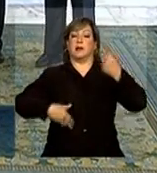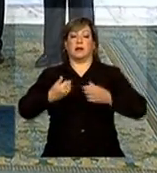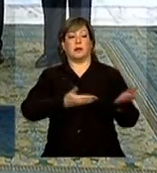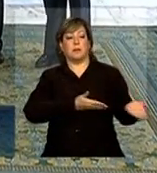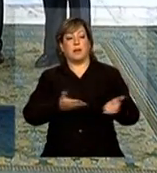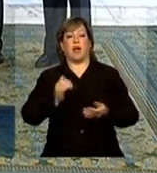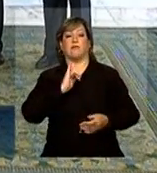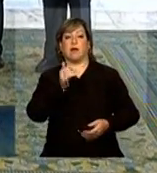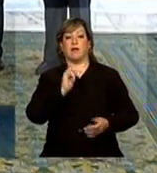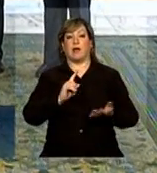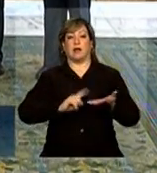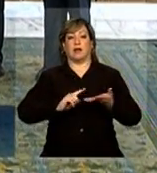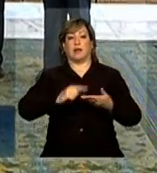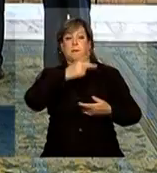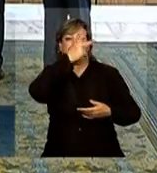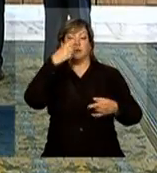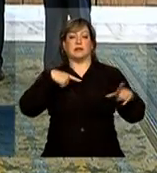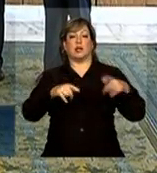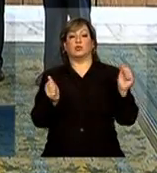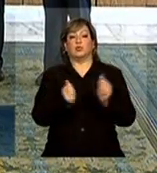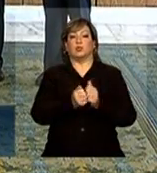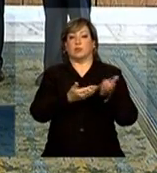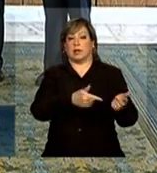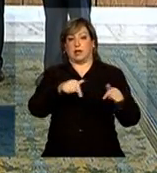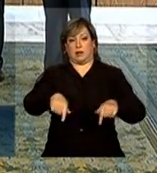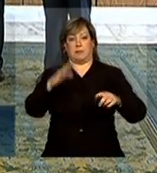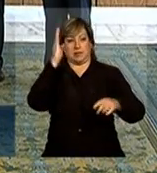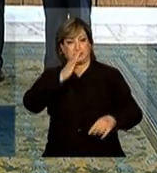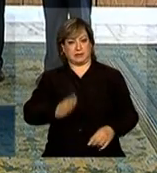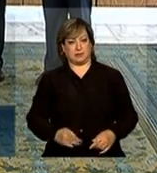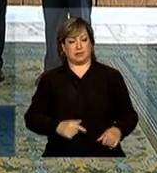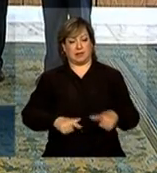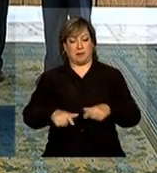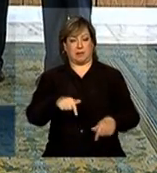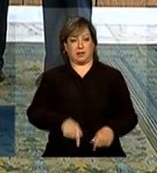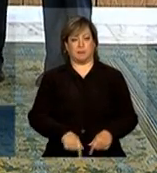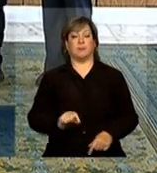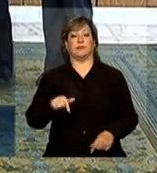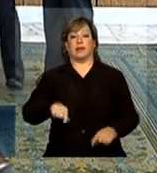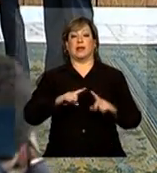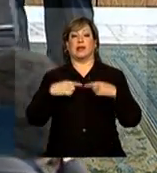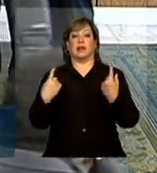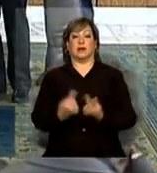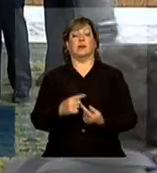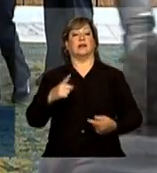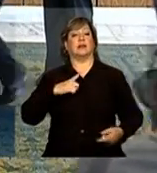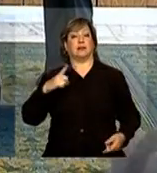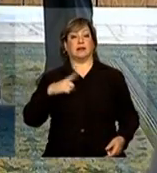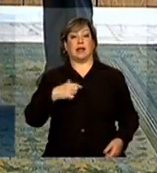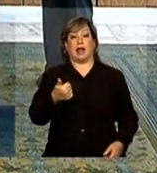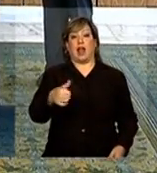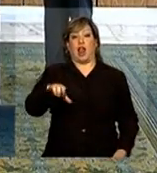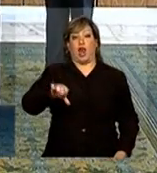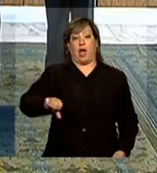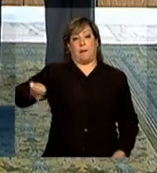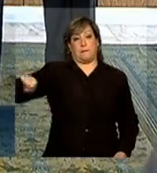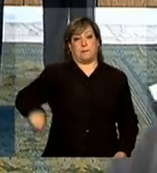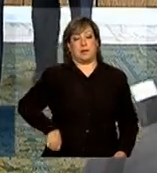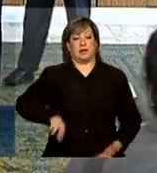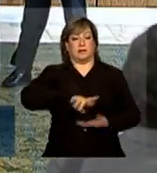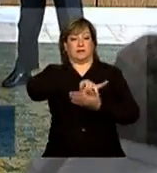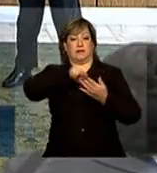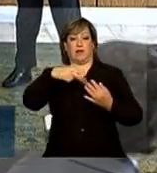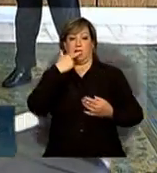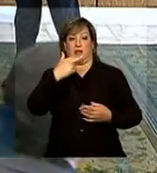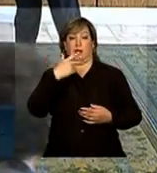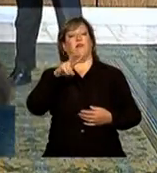que irá trabalhar no Brasil. Nessa cerimônia são 19 embaixadores